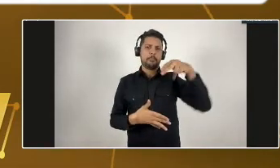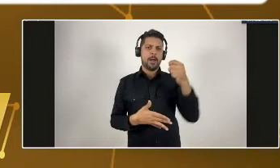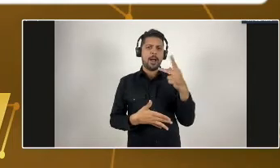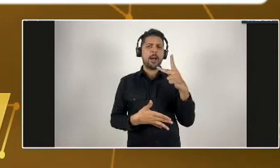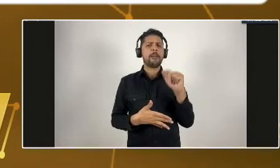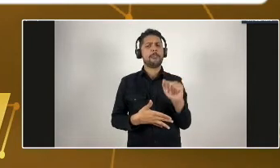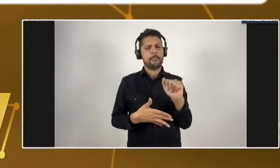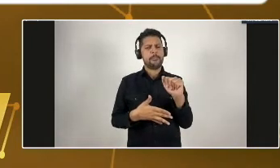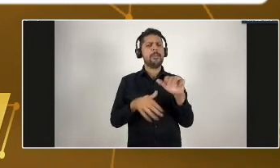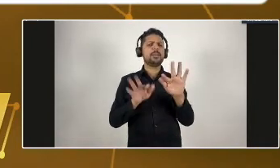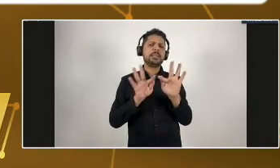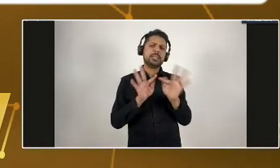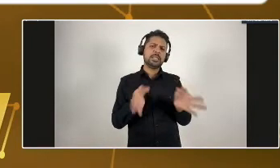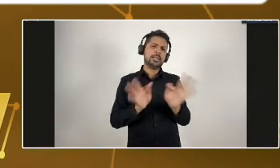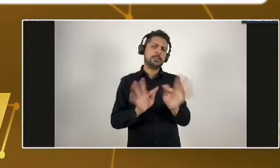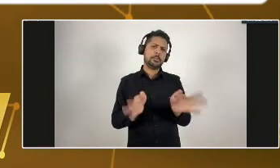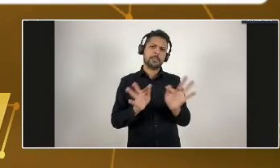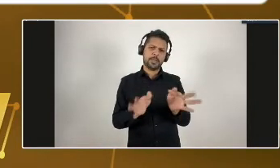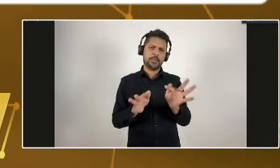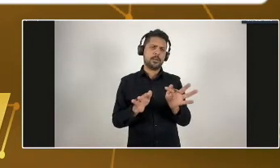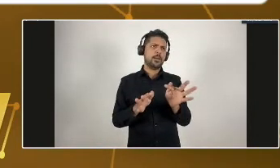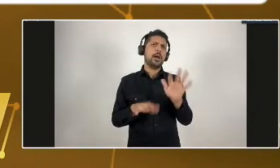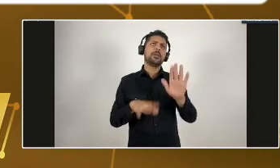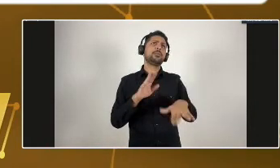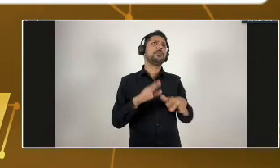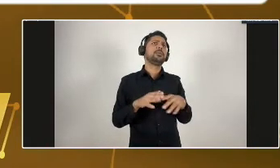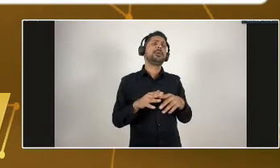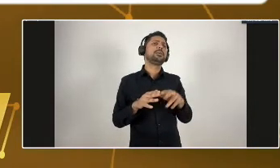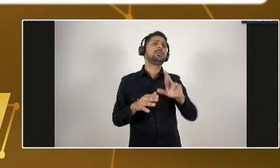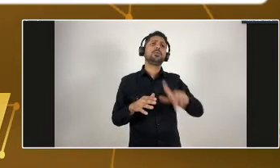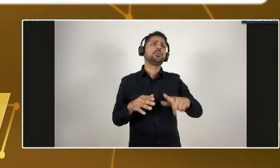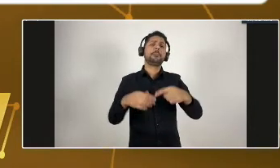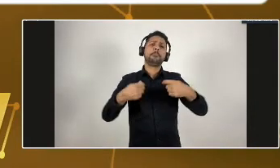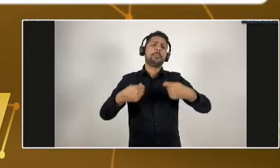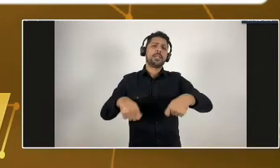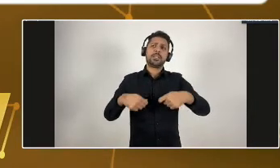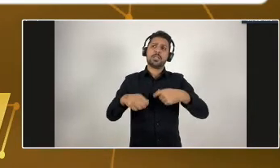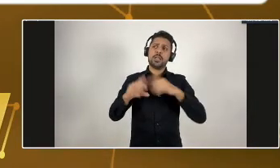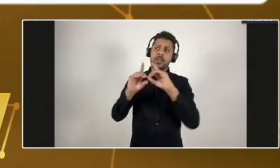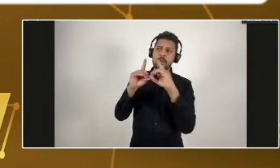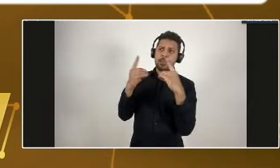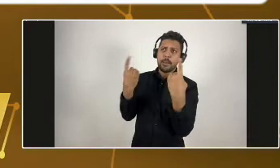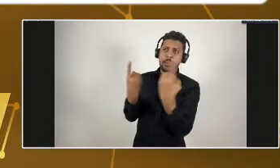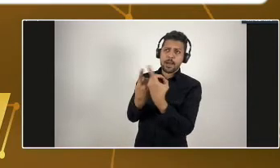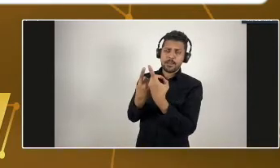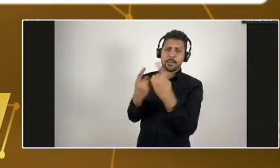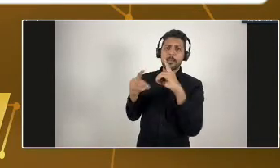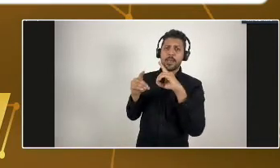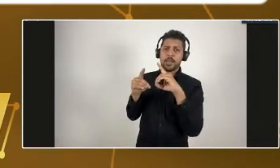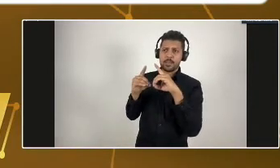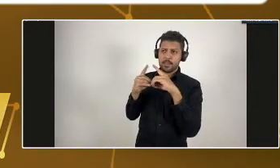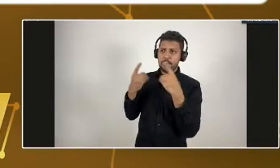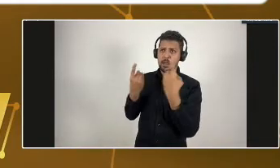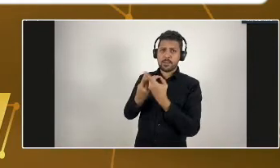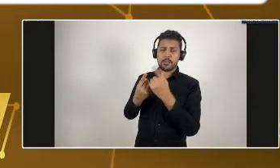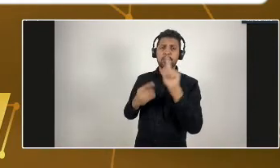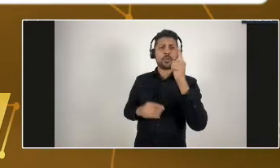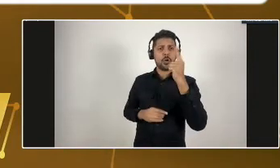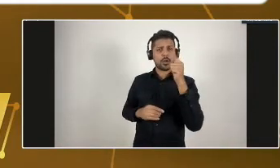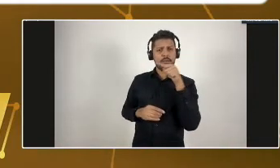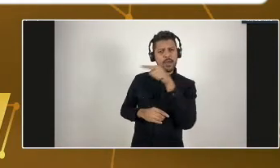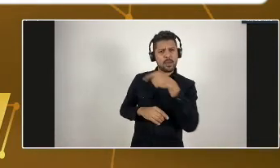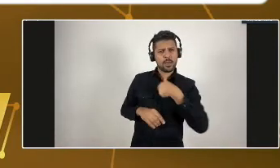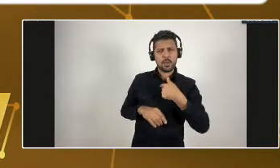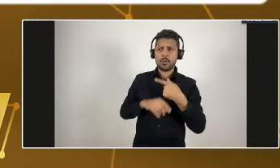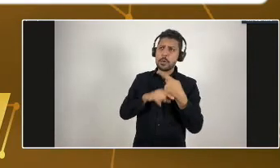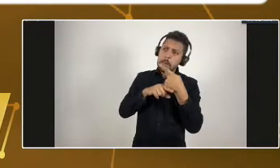do Departamento de Geotecnologia. Então, eu preciso que esse mapa seja impresso para mandar para uma pessoa